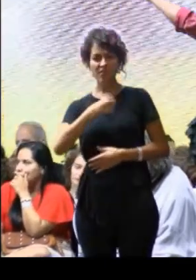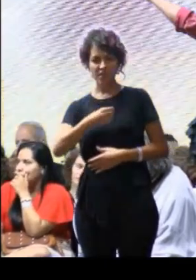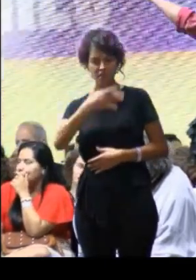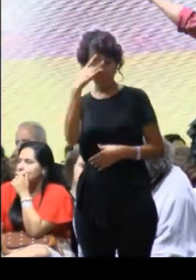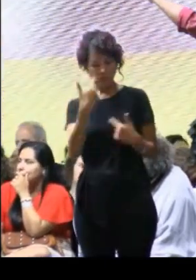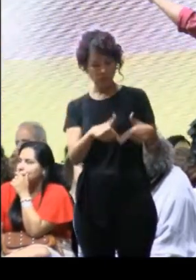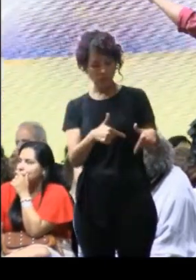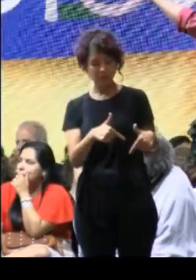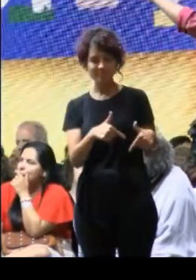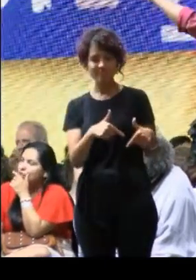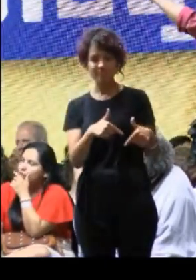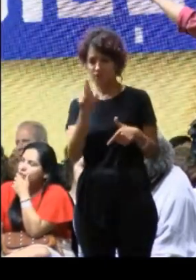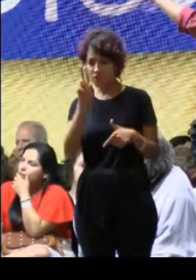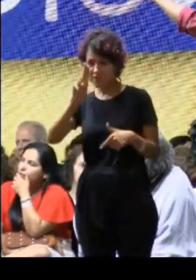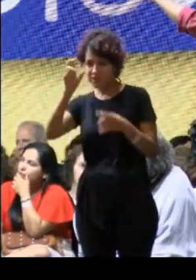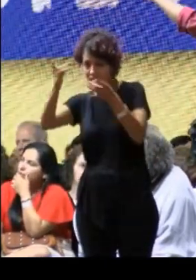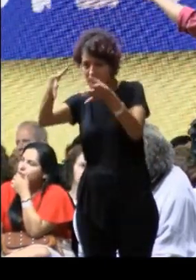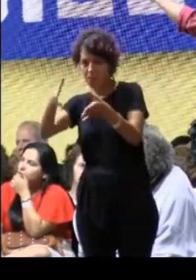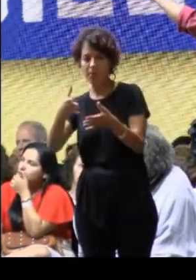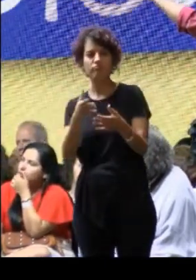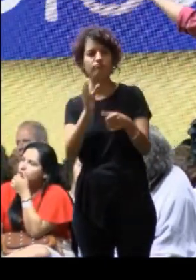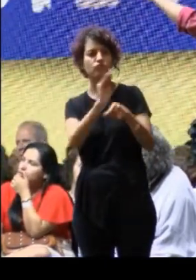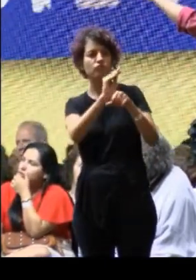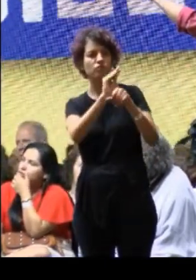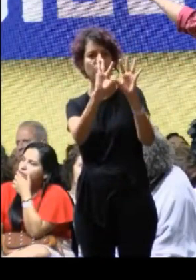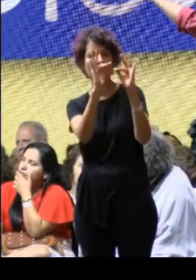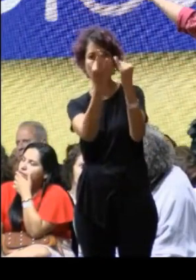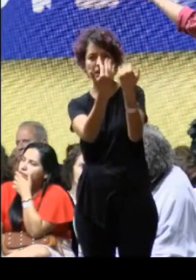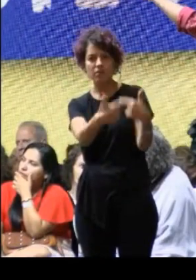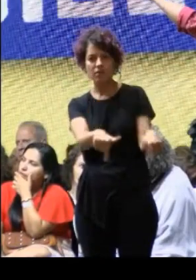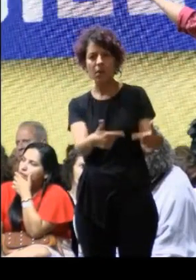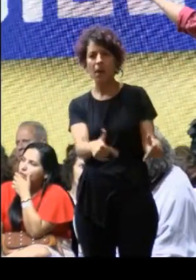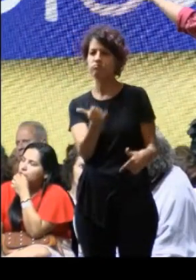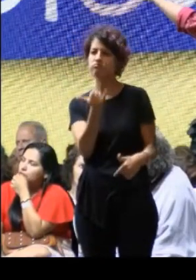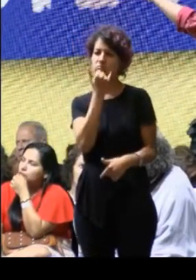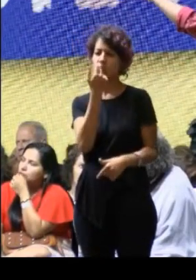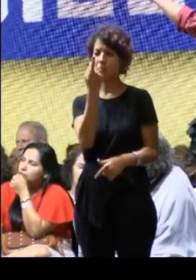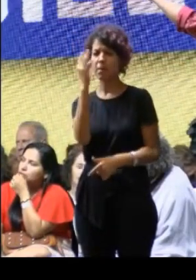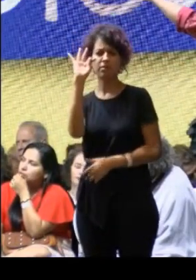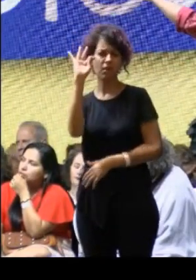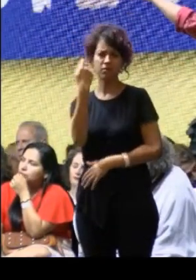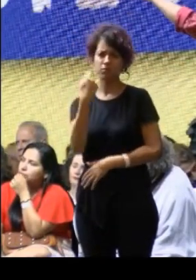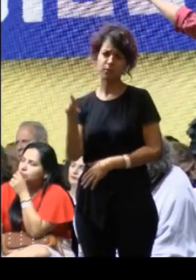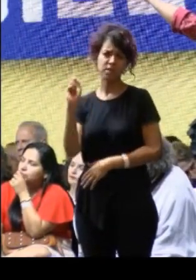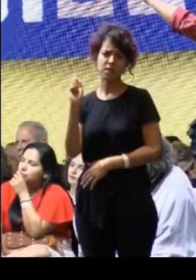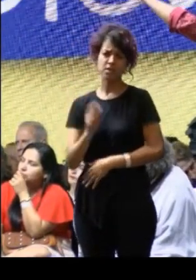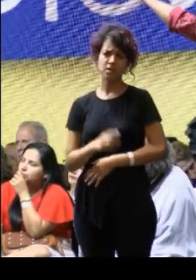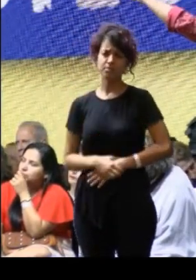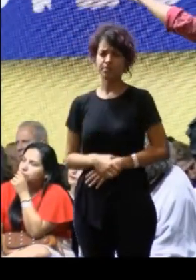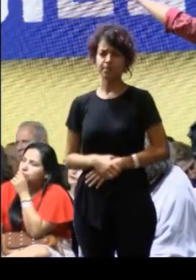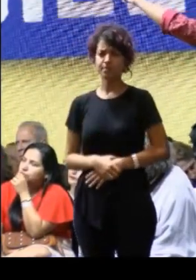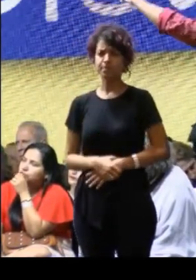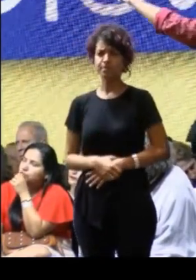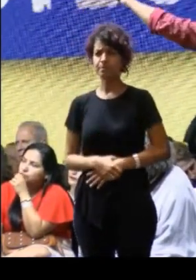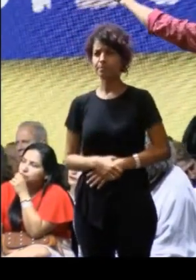escola para sustentar a família, certamente o Brasil também não precisaria do PT.